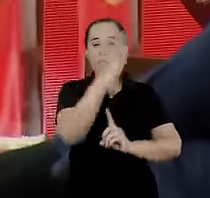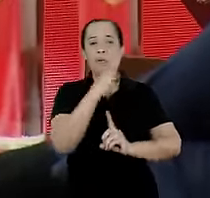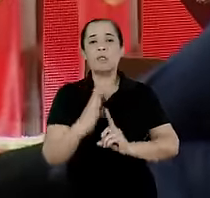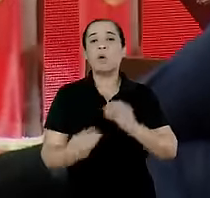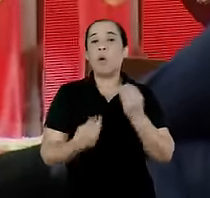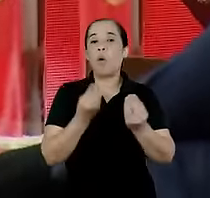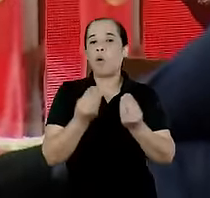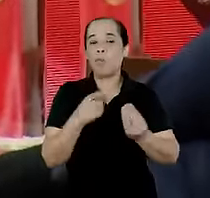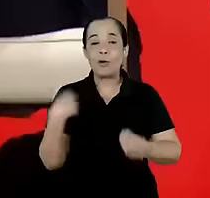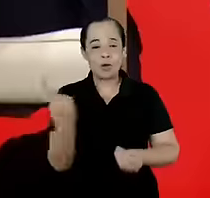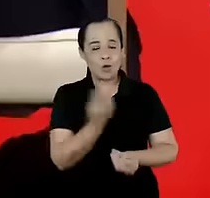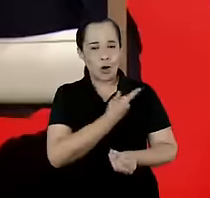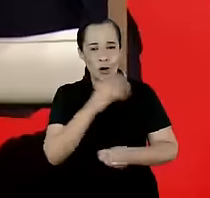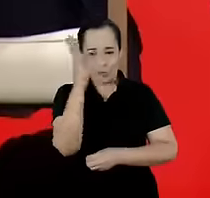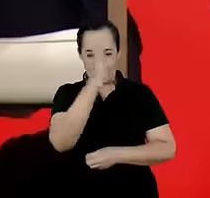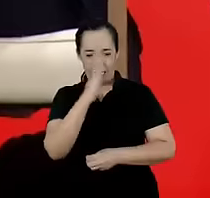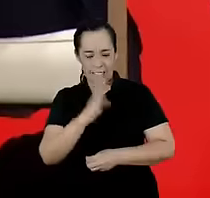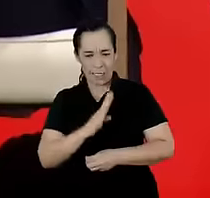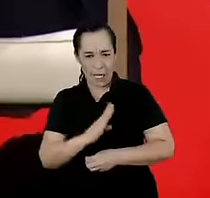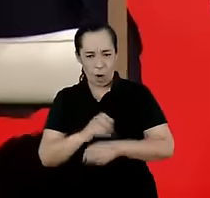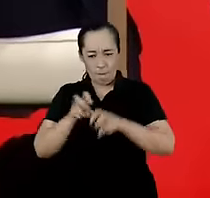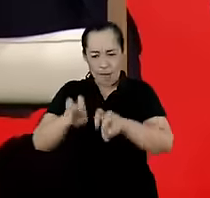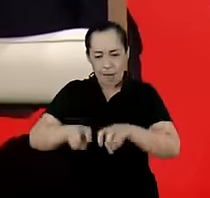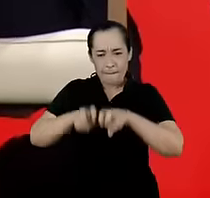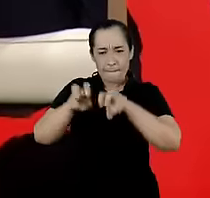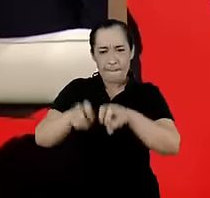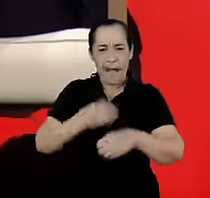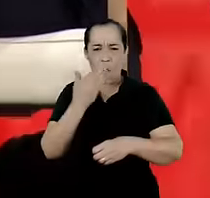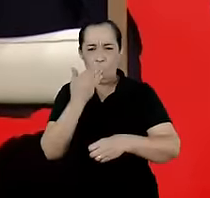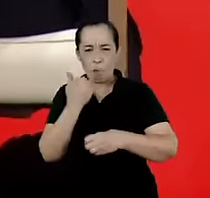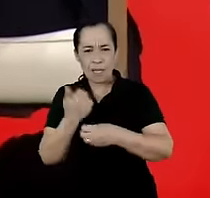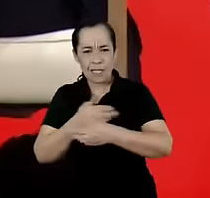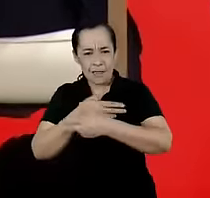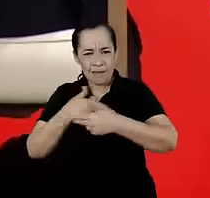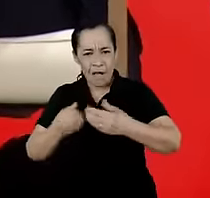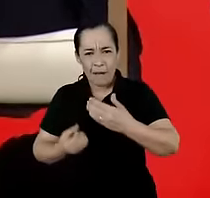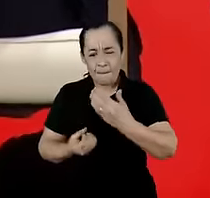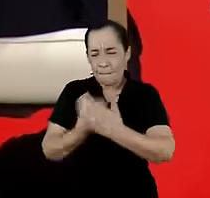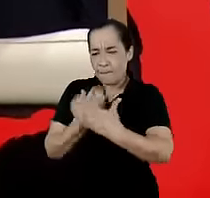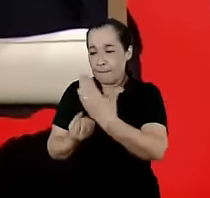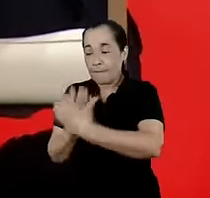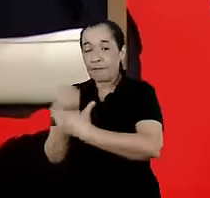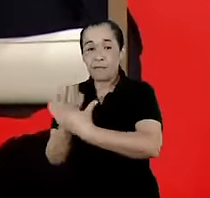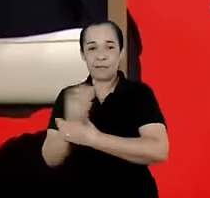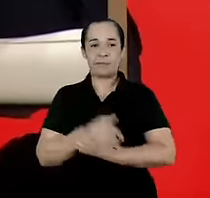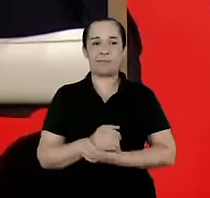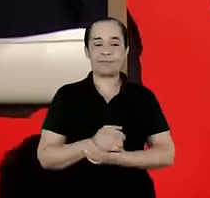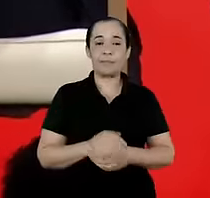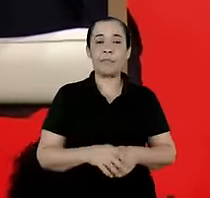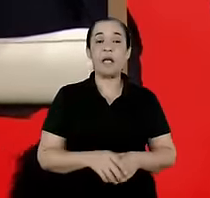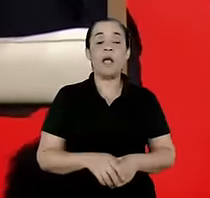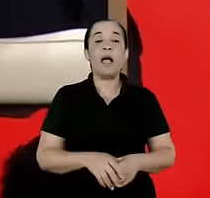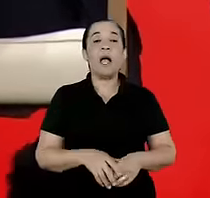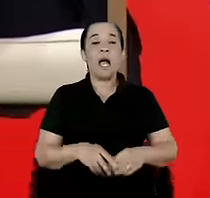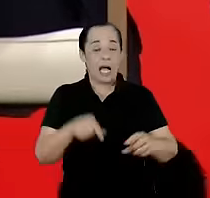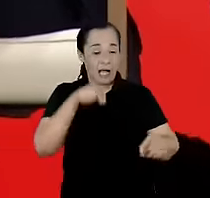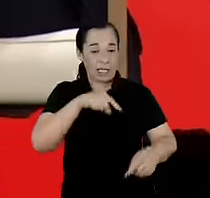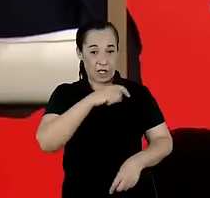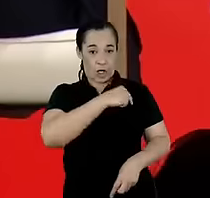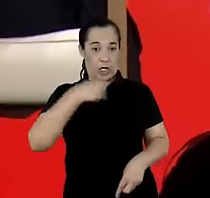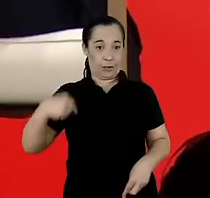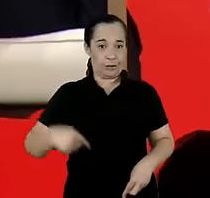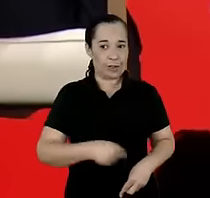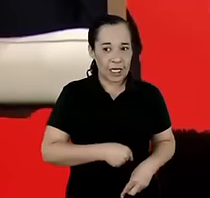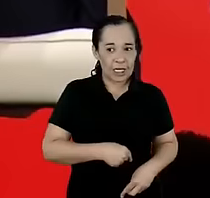alimentos a curva de renda no est na China ela passou do nível de elasticidade onde afeta o consumo de alimentos então provavelmente se